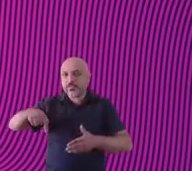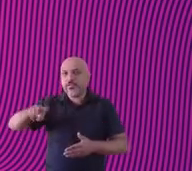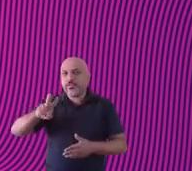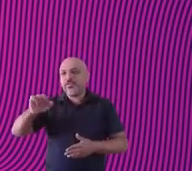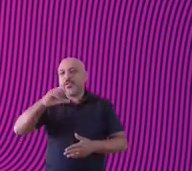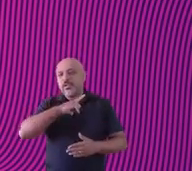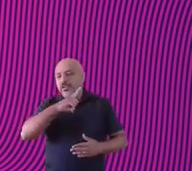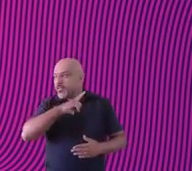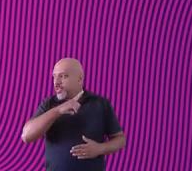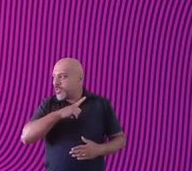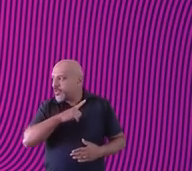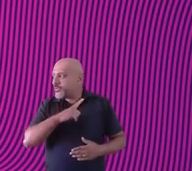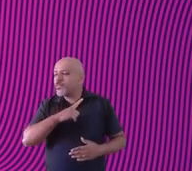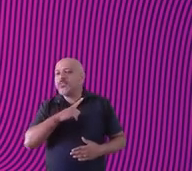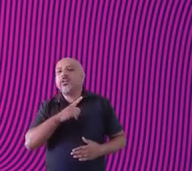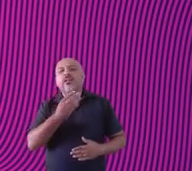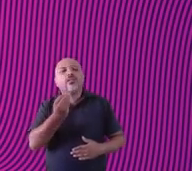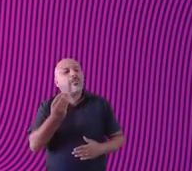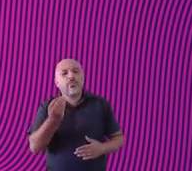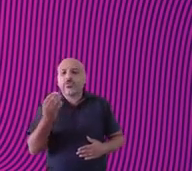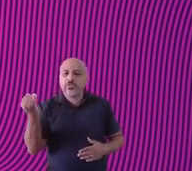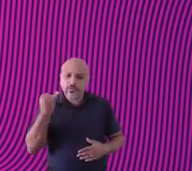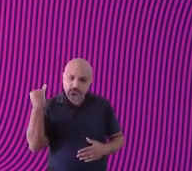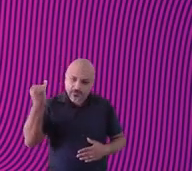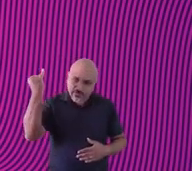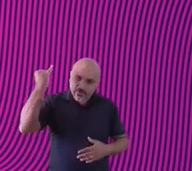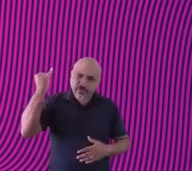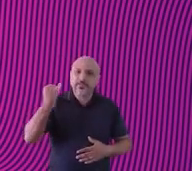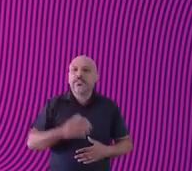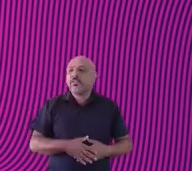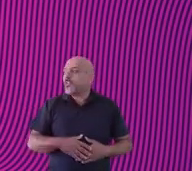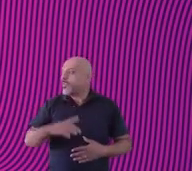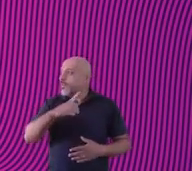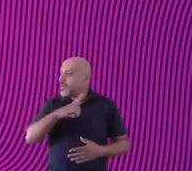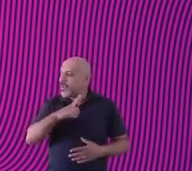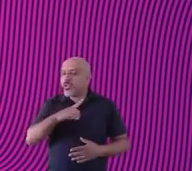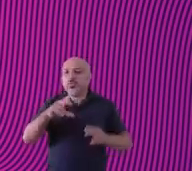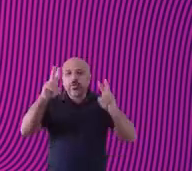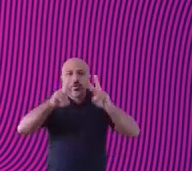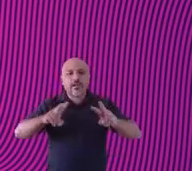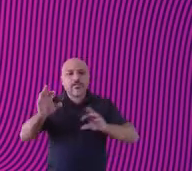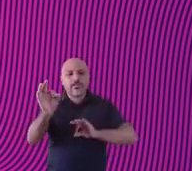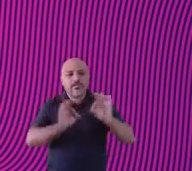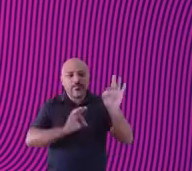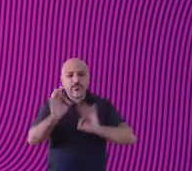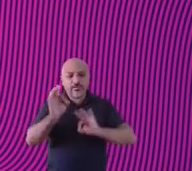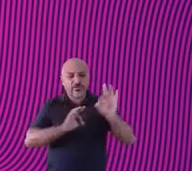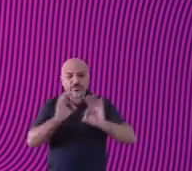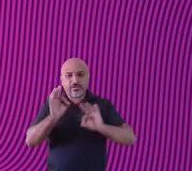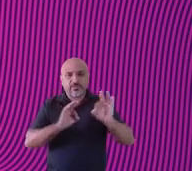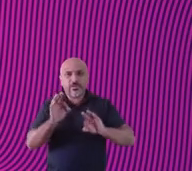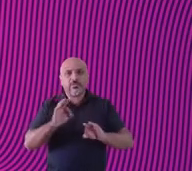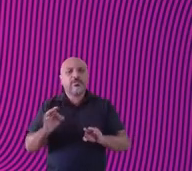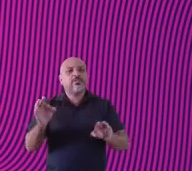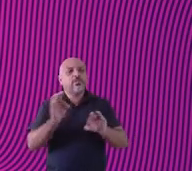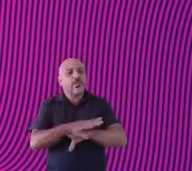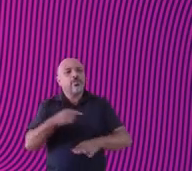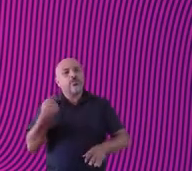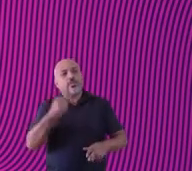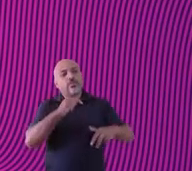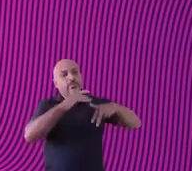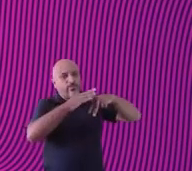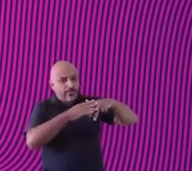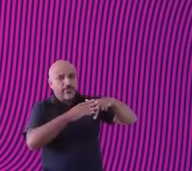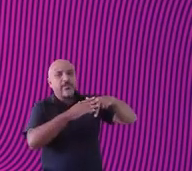ter aí seria também bastante importante para a gente tem um olhar nesse o completo do nosso dos nossos pacientes